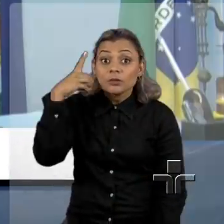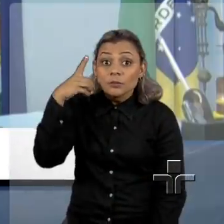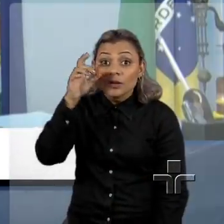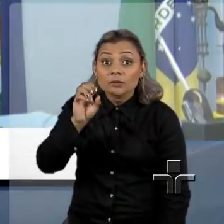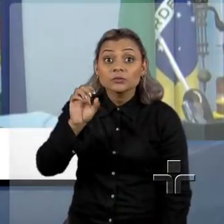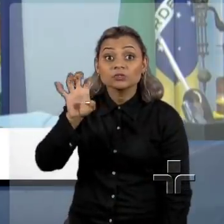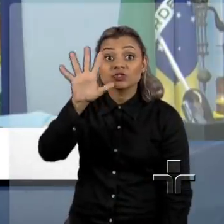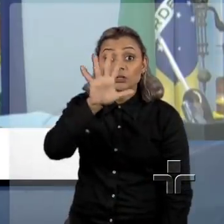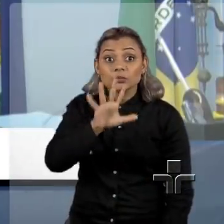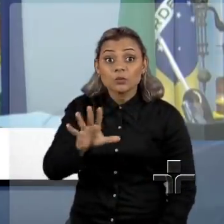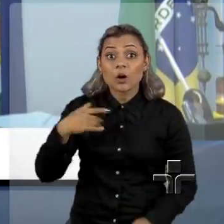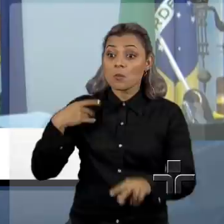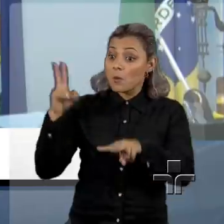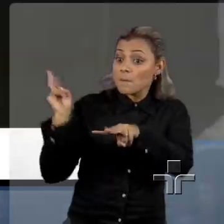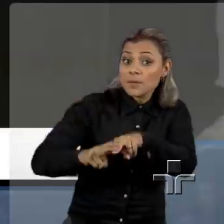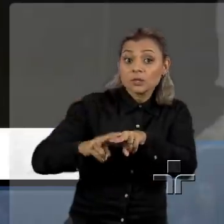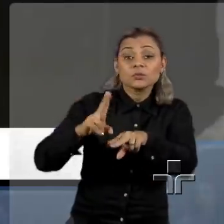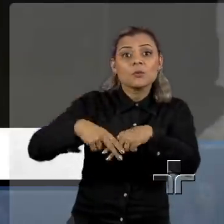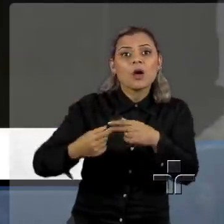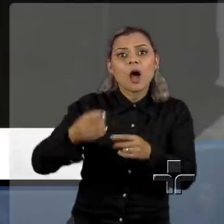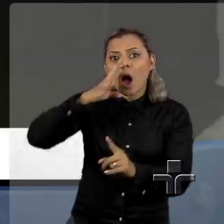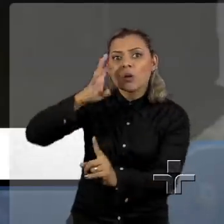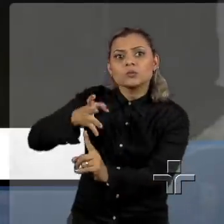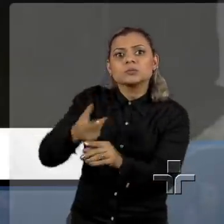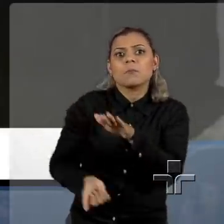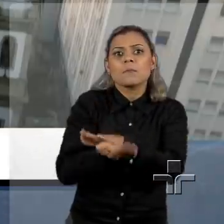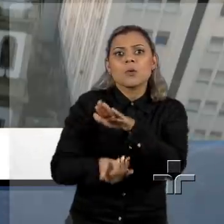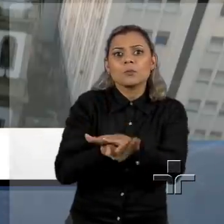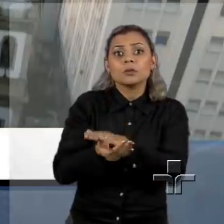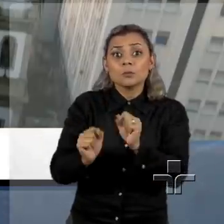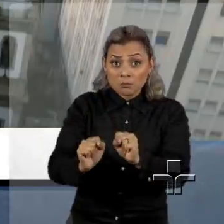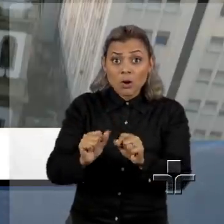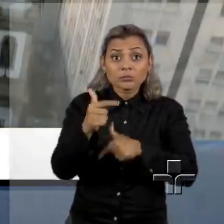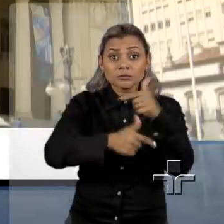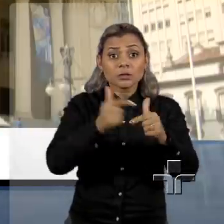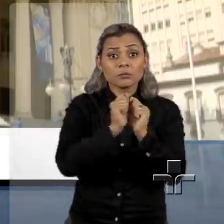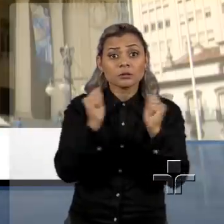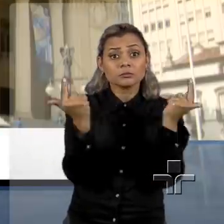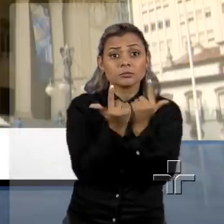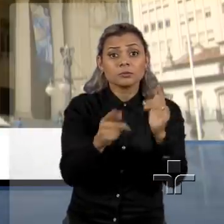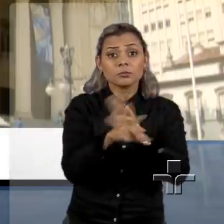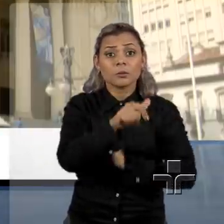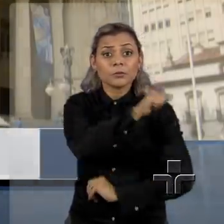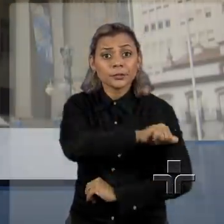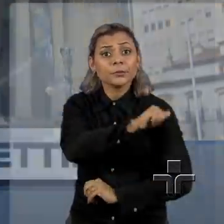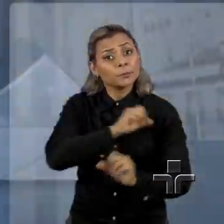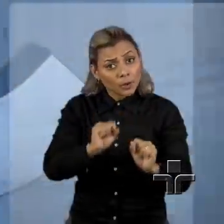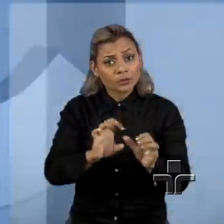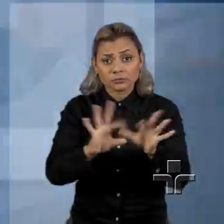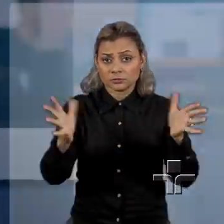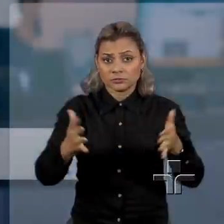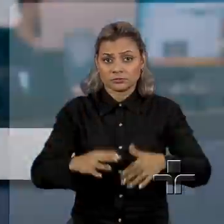presos, acusados de receber propina, vão poder tomar posse na Assembleia Legislativa do Rio de Janeiro.